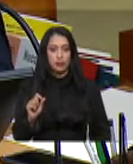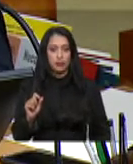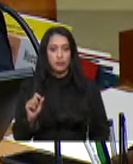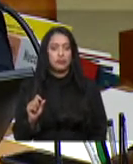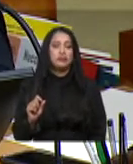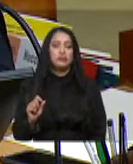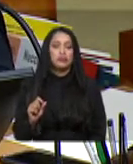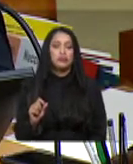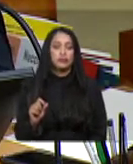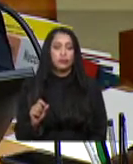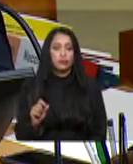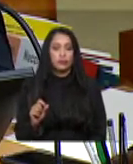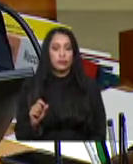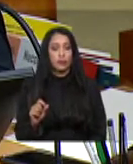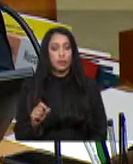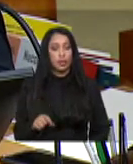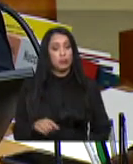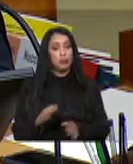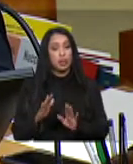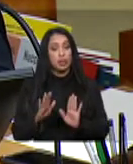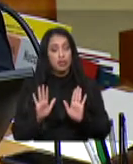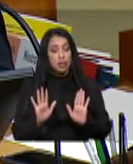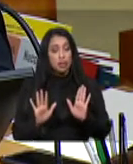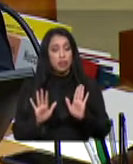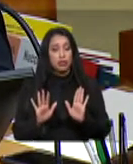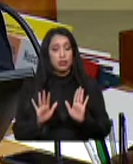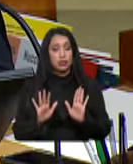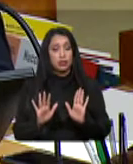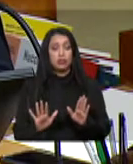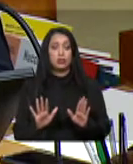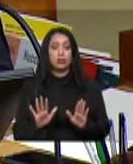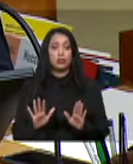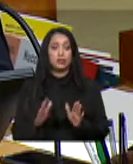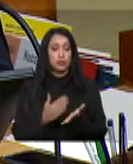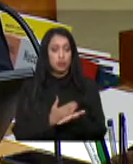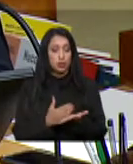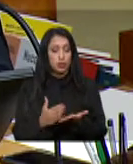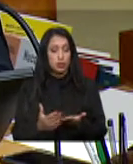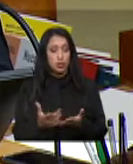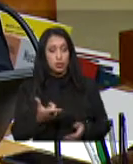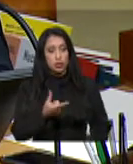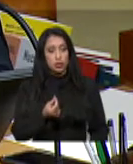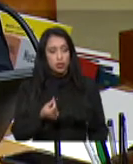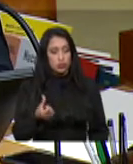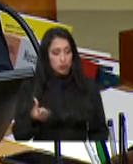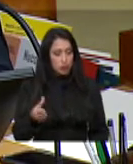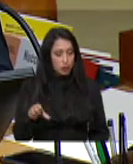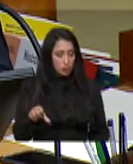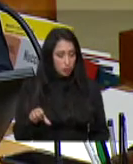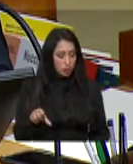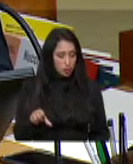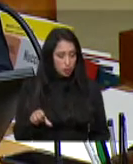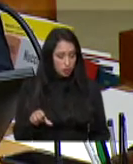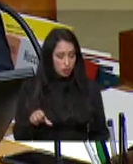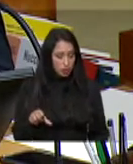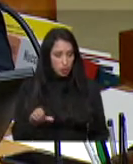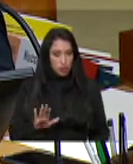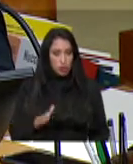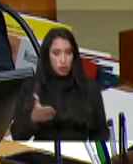Mas, mais do que isso, no início de 2019, quando o atual